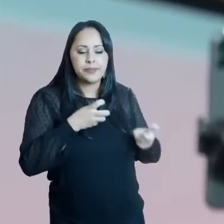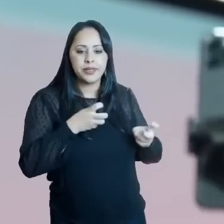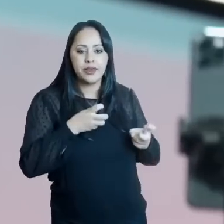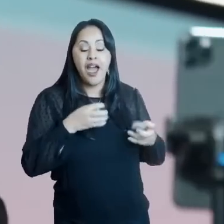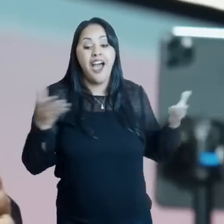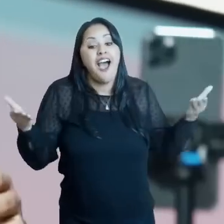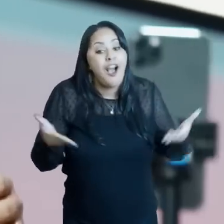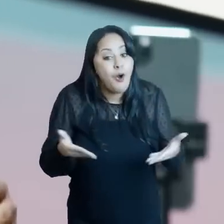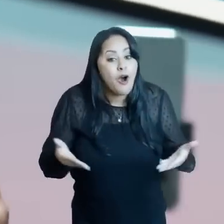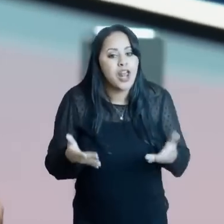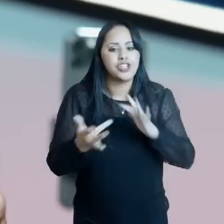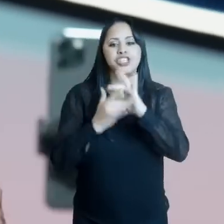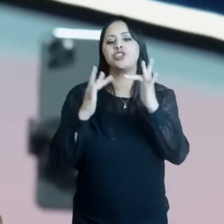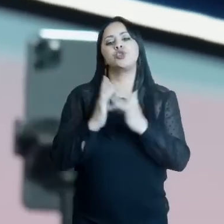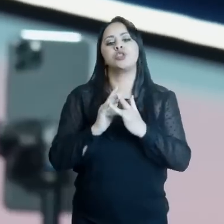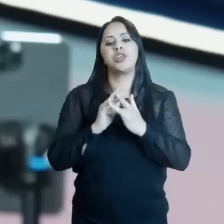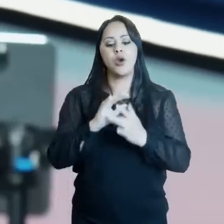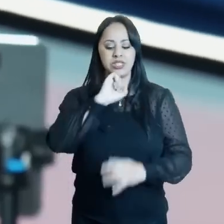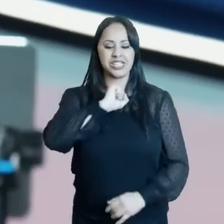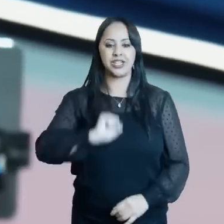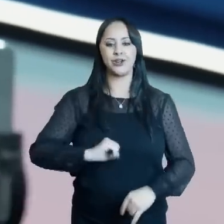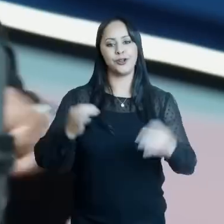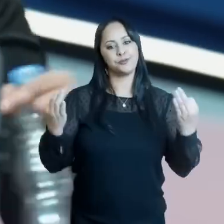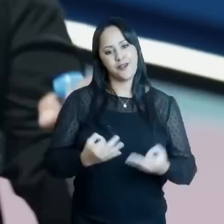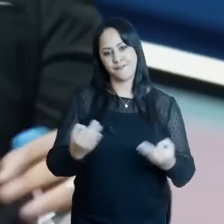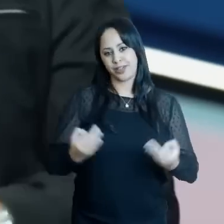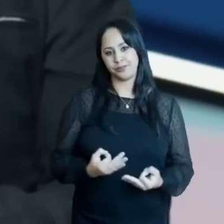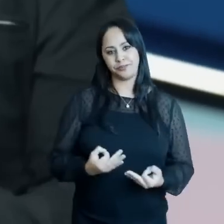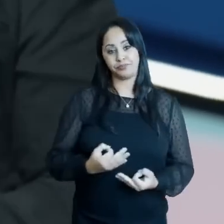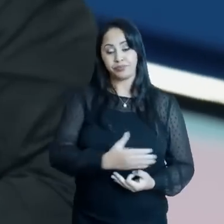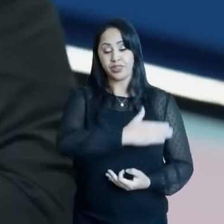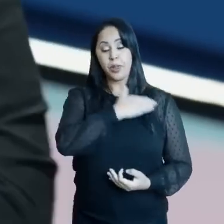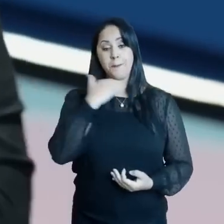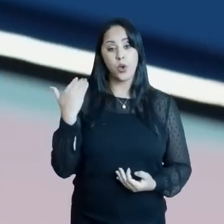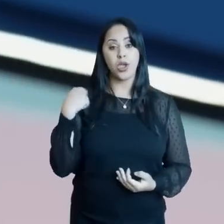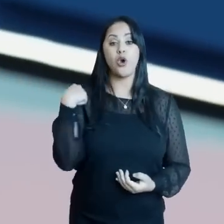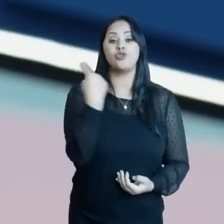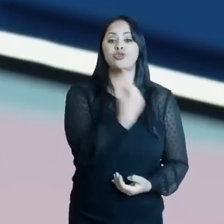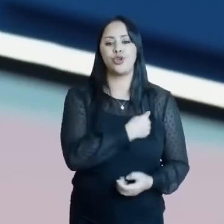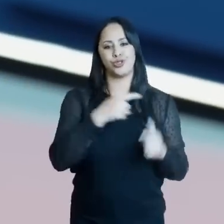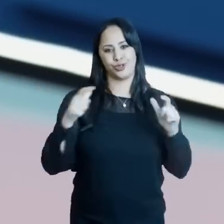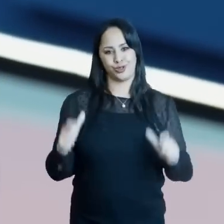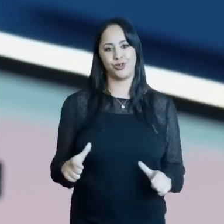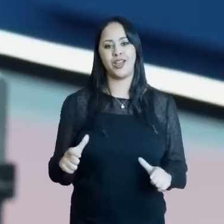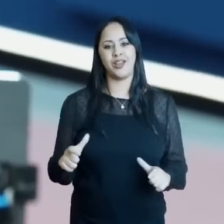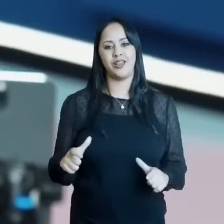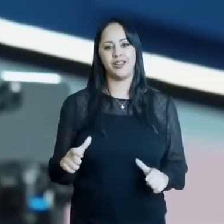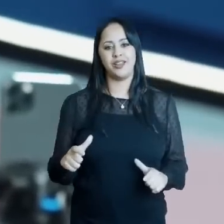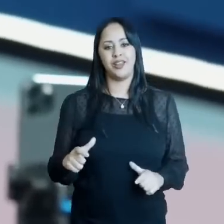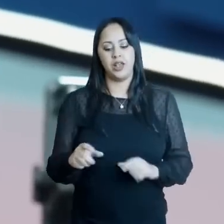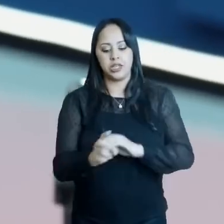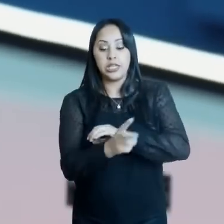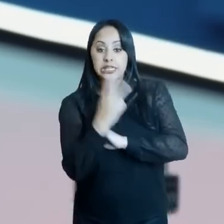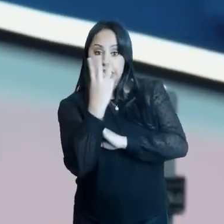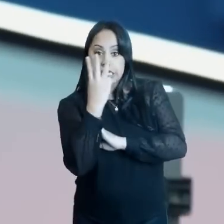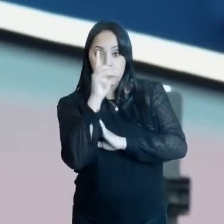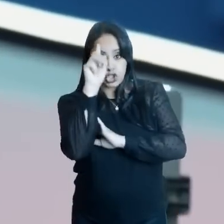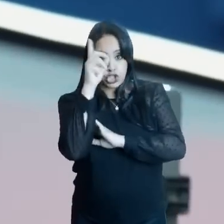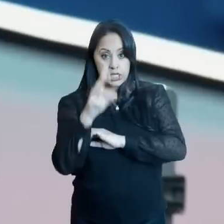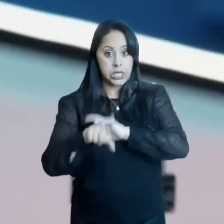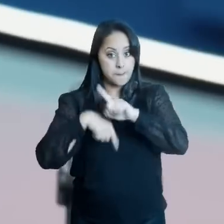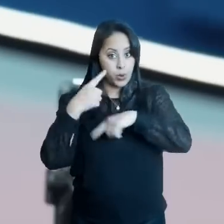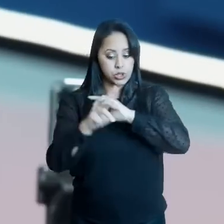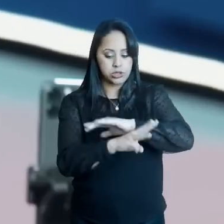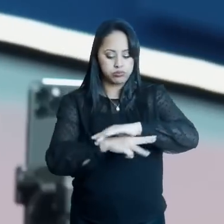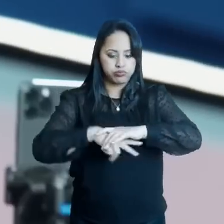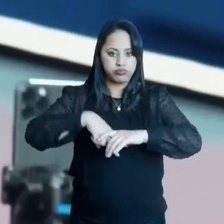em nosso lugar. Tá? Se ele tivesse só morrido, não teria mudado nada. Mas ao terceiro dia ele ressuscitou. E esse